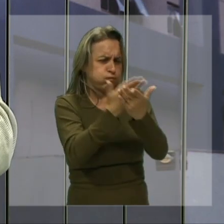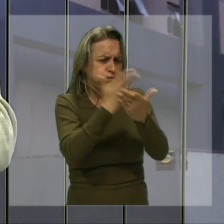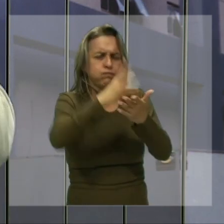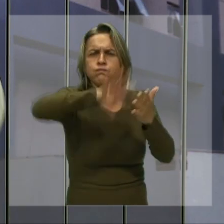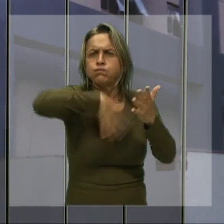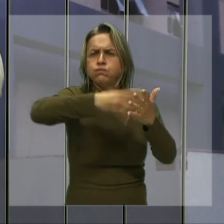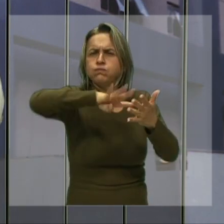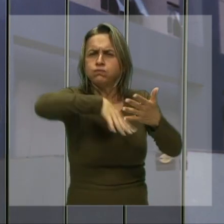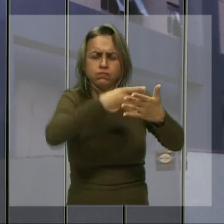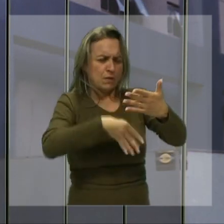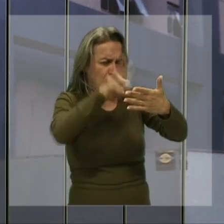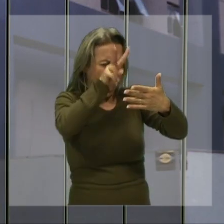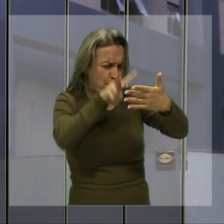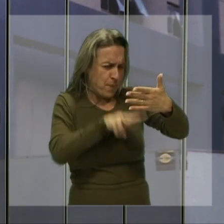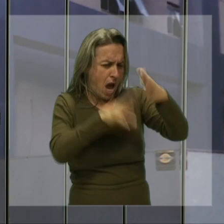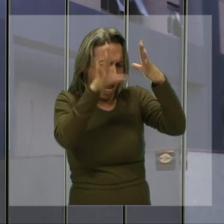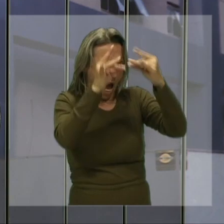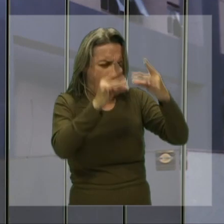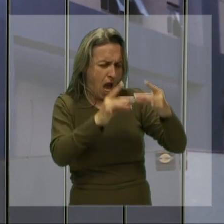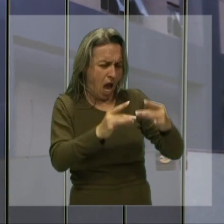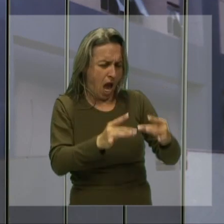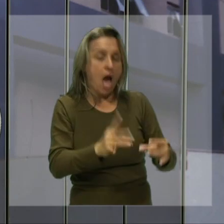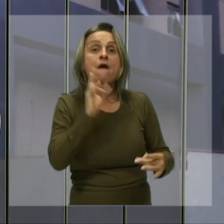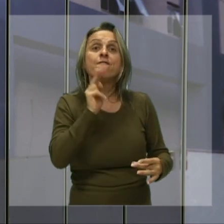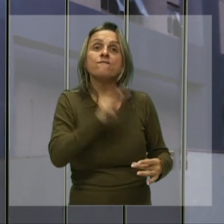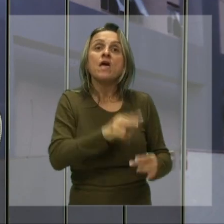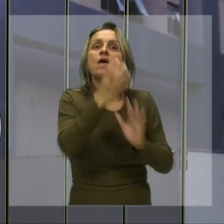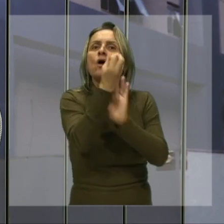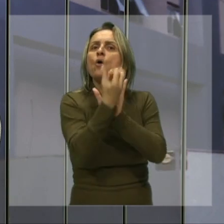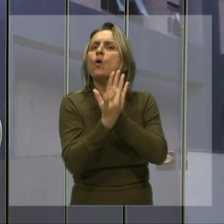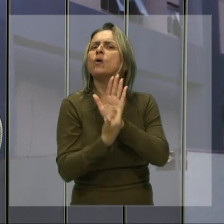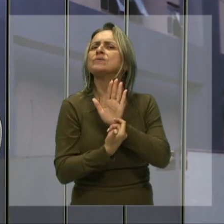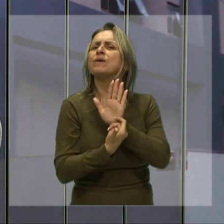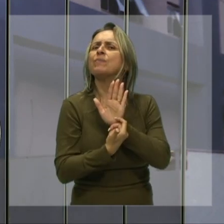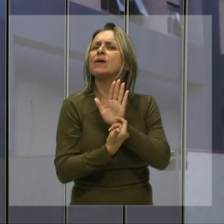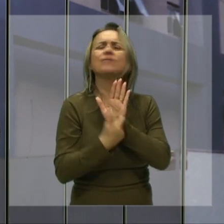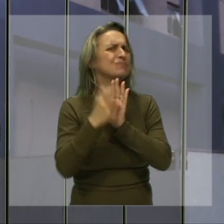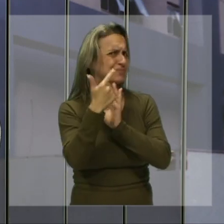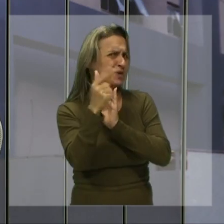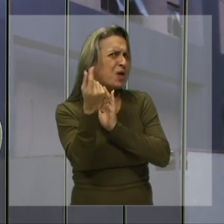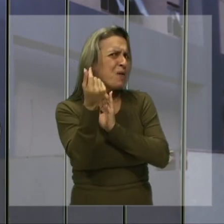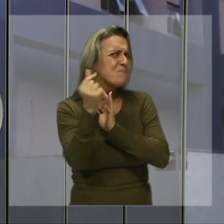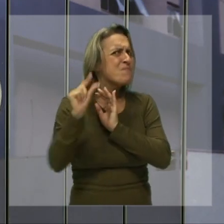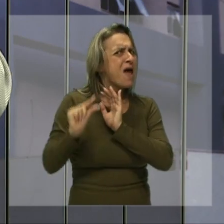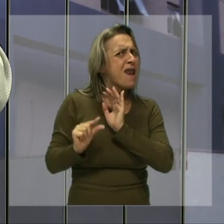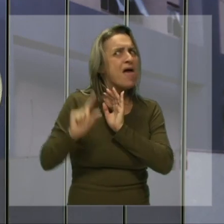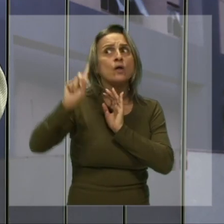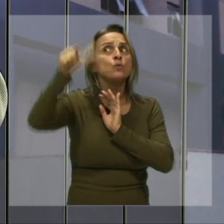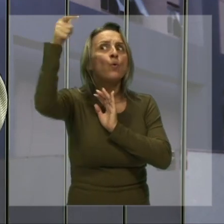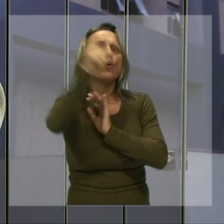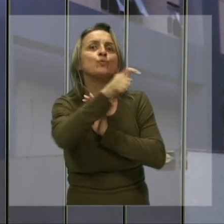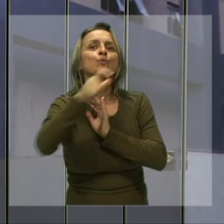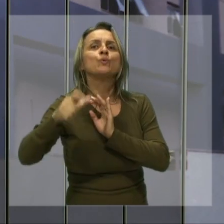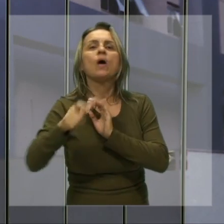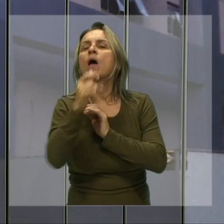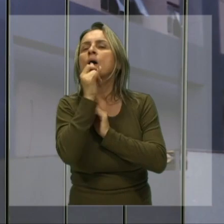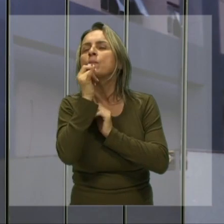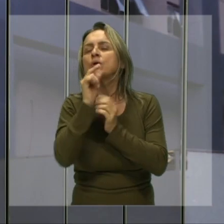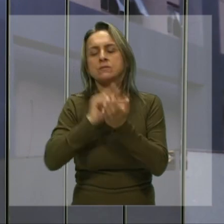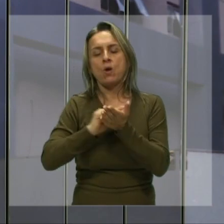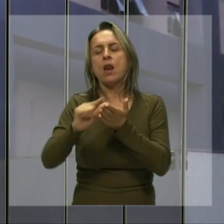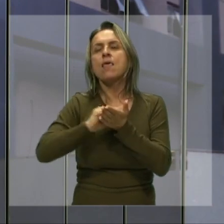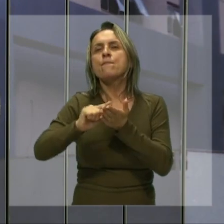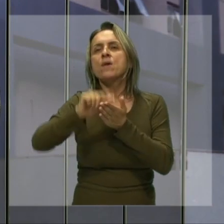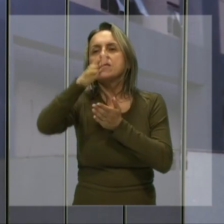tudo detalhado, cruzar, ver os outros orçamentos, se em outro lugar isso não era mais barato. Limpezas de caixa d'água está